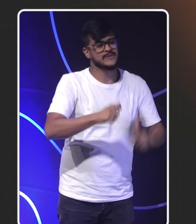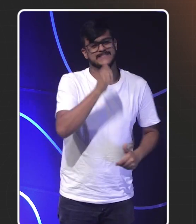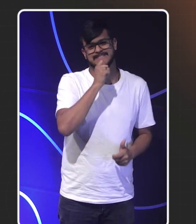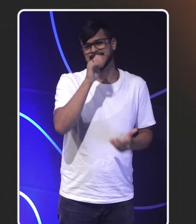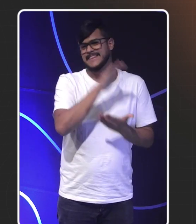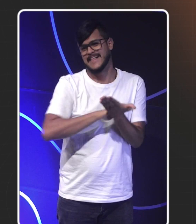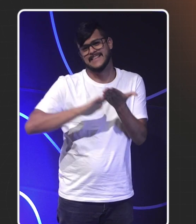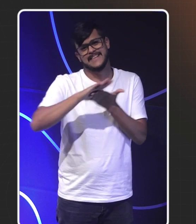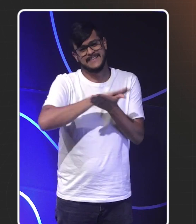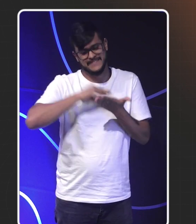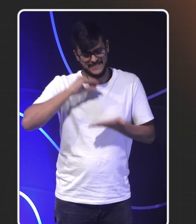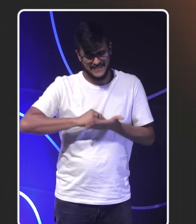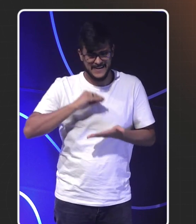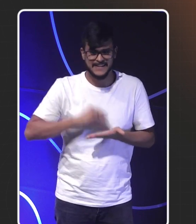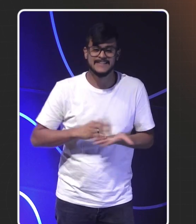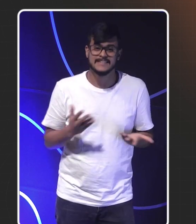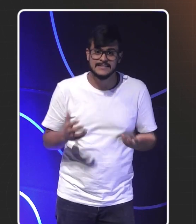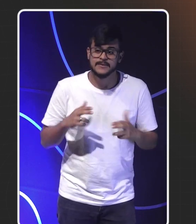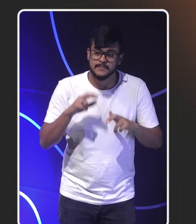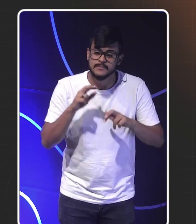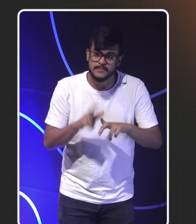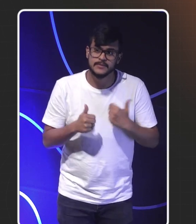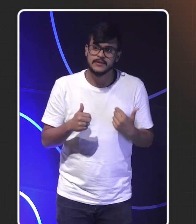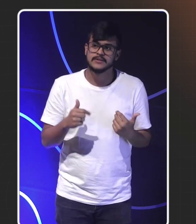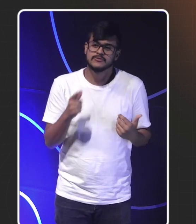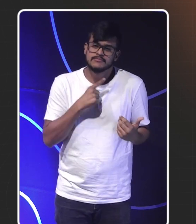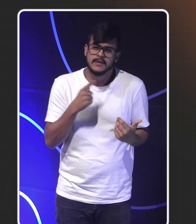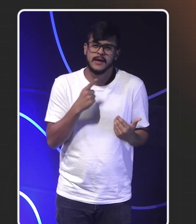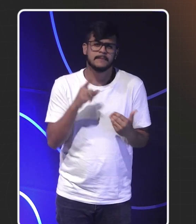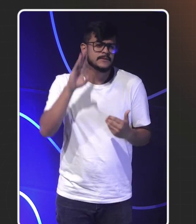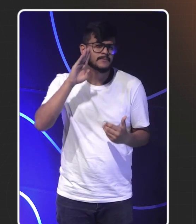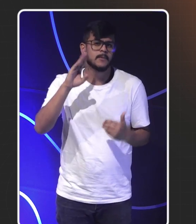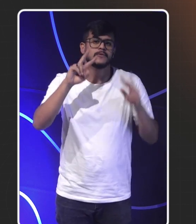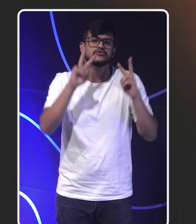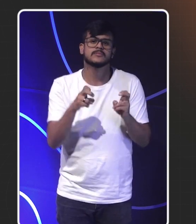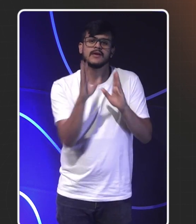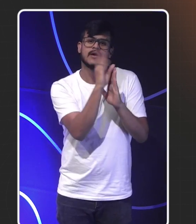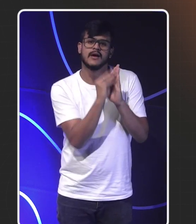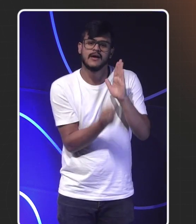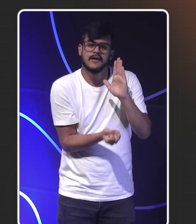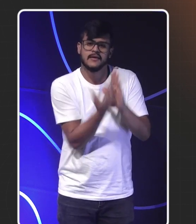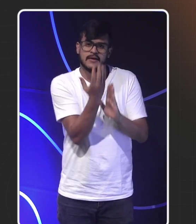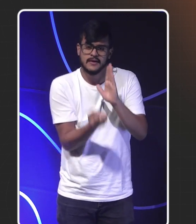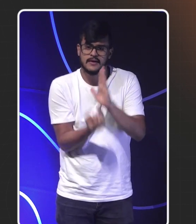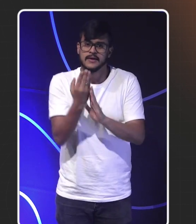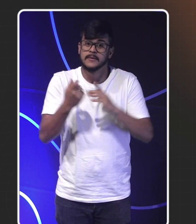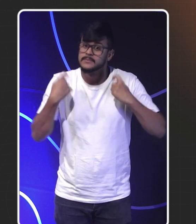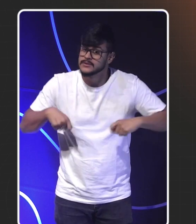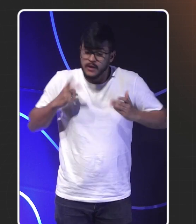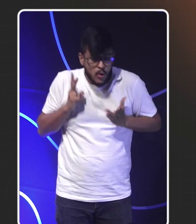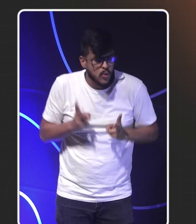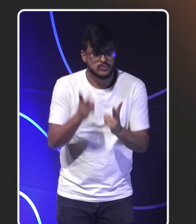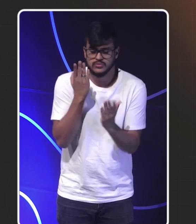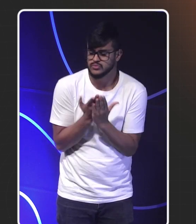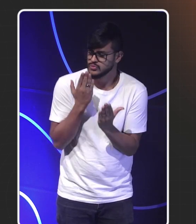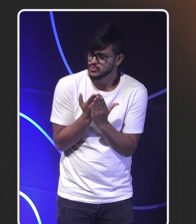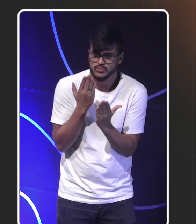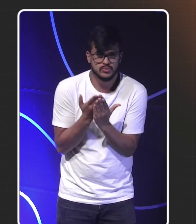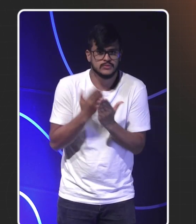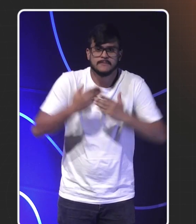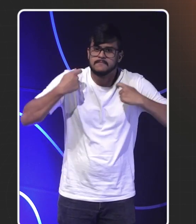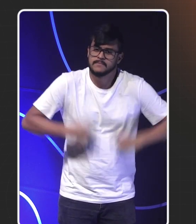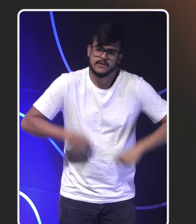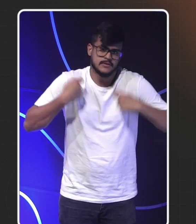é um constante aprendizado para você viver de criação de conteúdo, você precisa continuar estudando, continuar